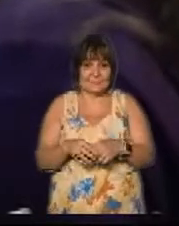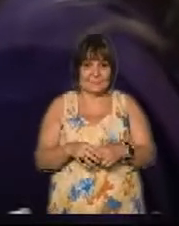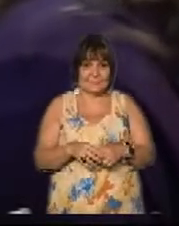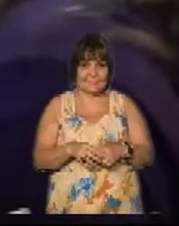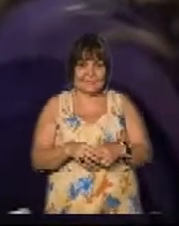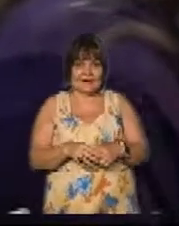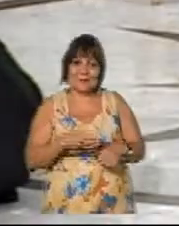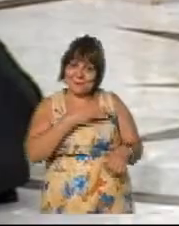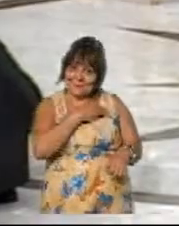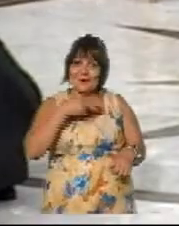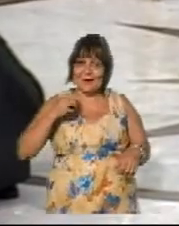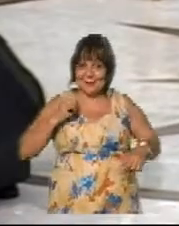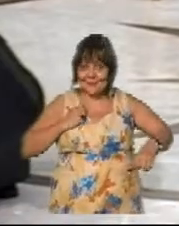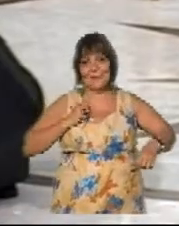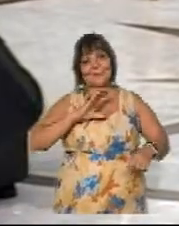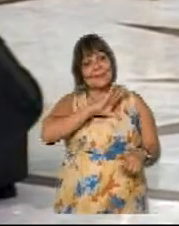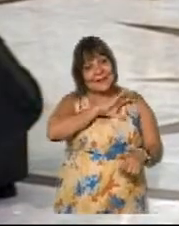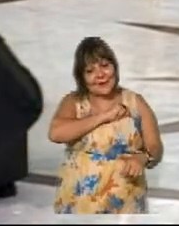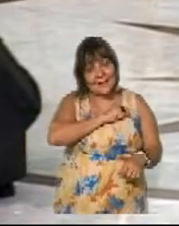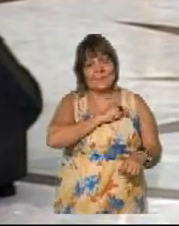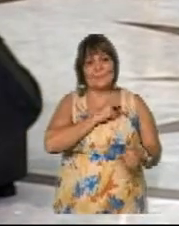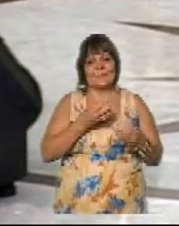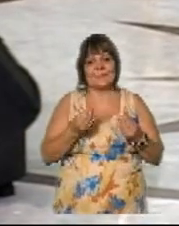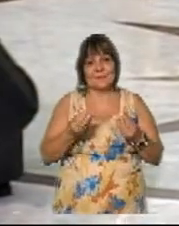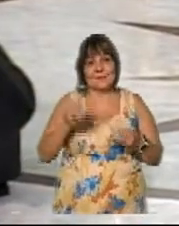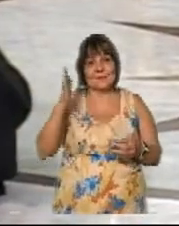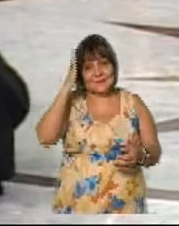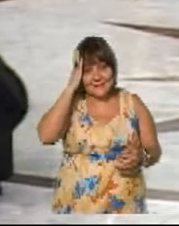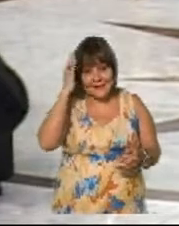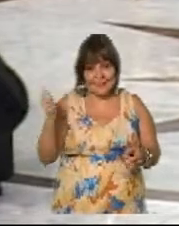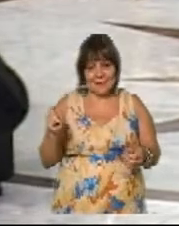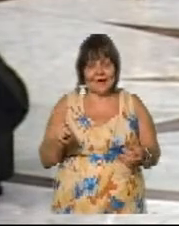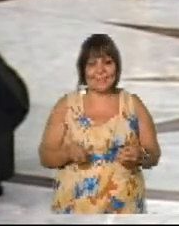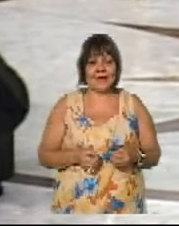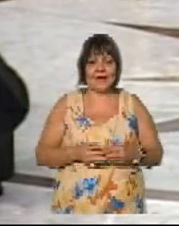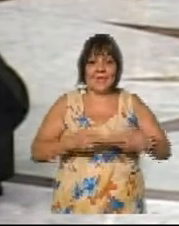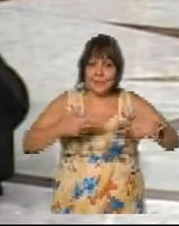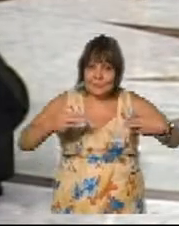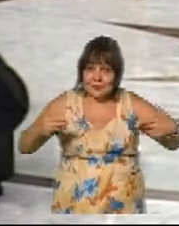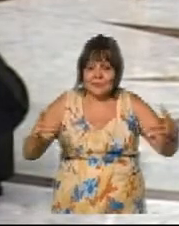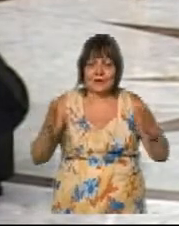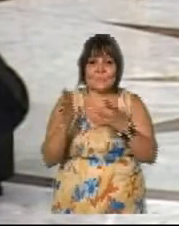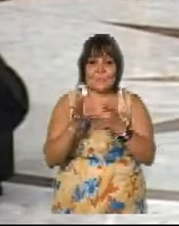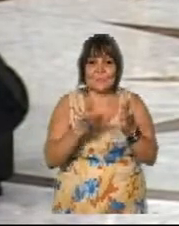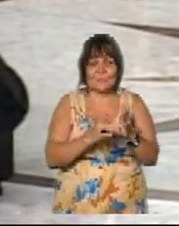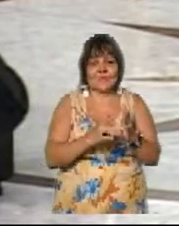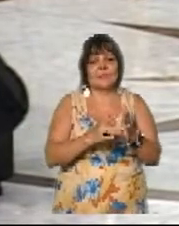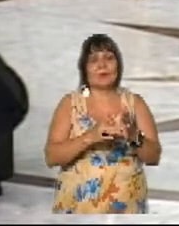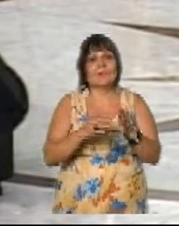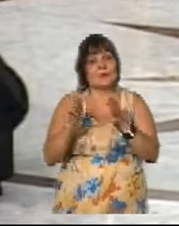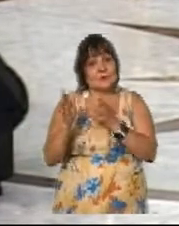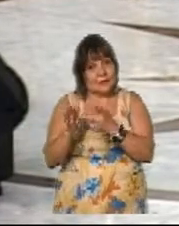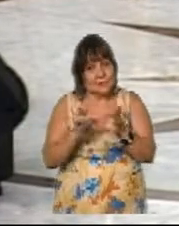deste detalhe da vida, do servir de Jesus, porque Jesus servia pregando,